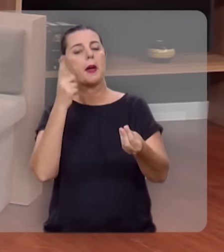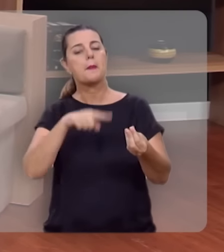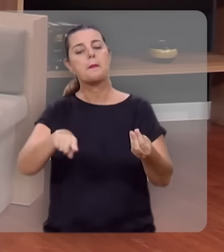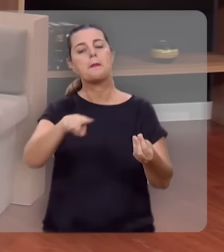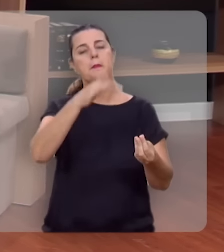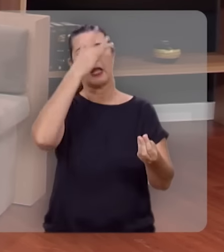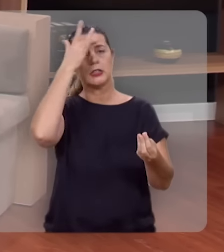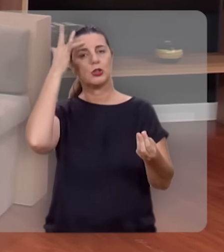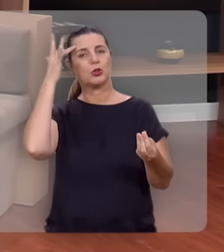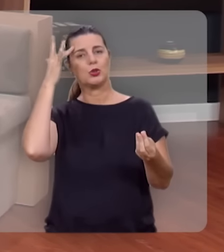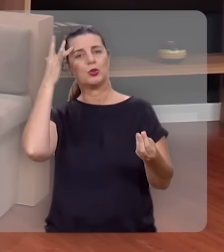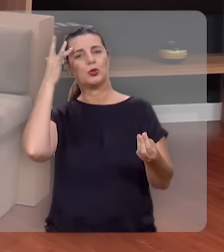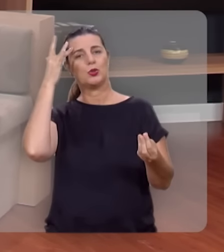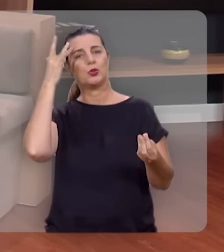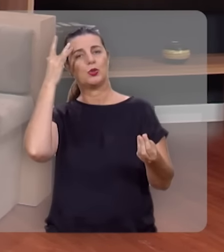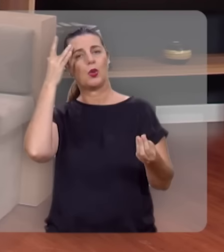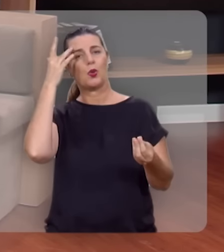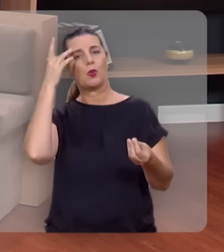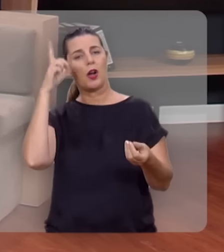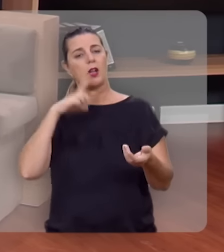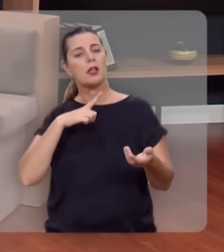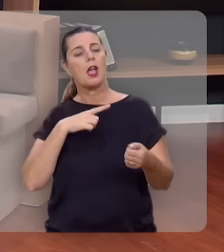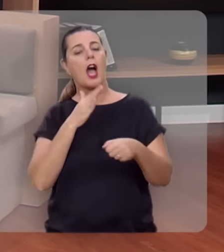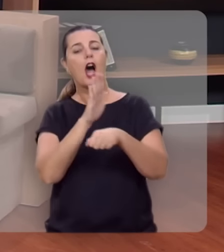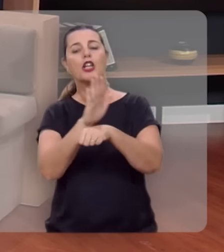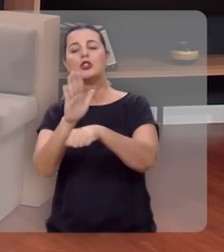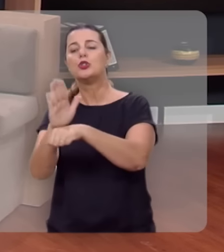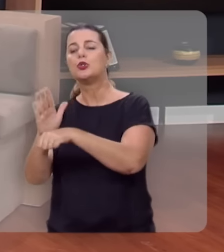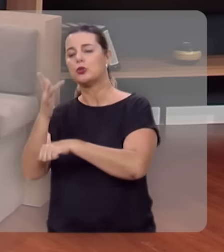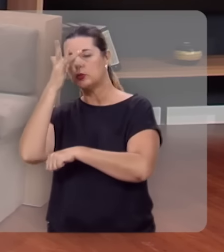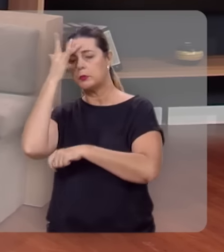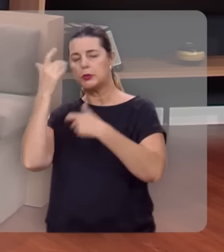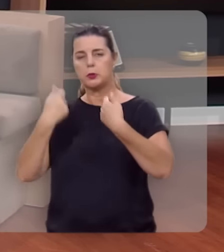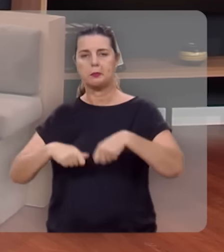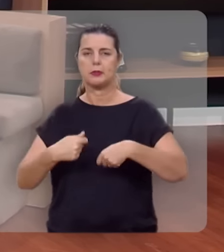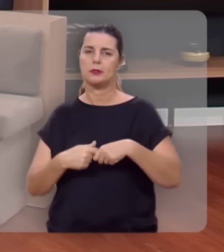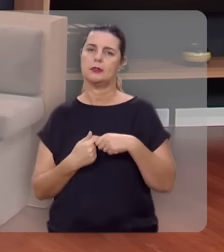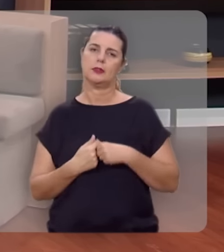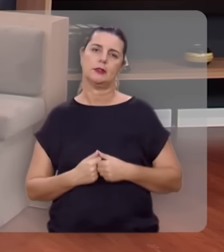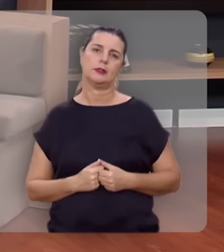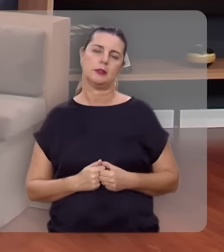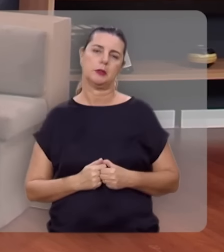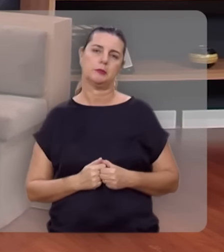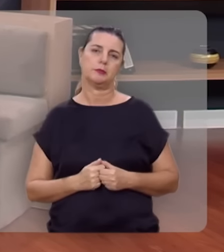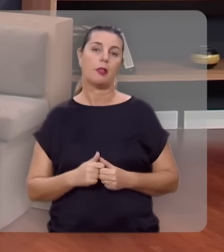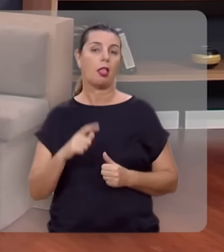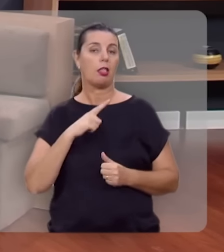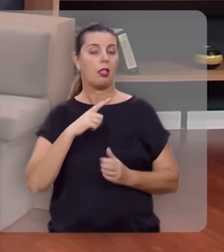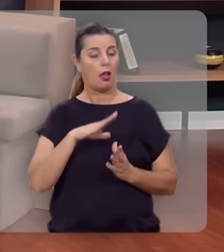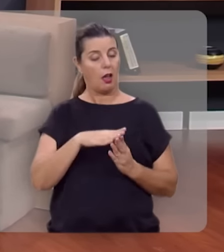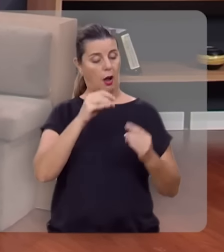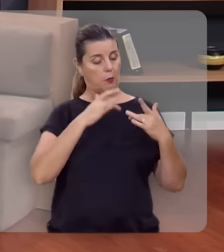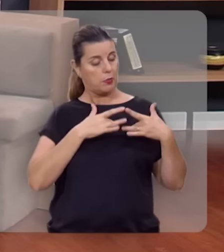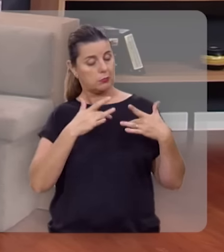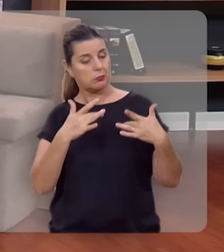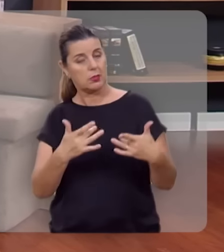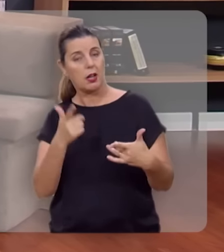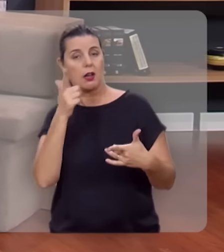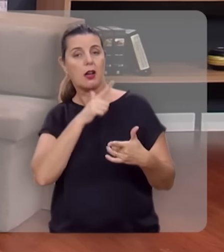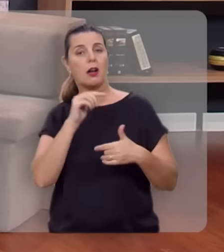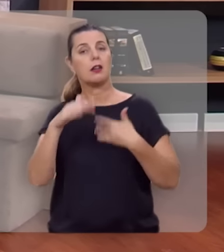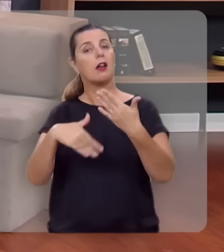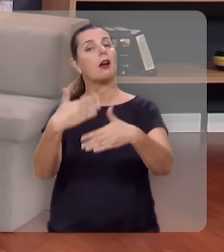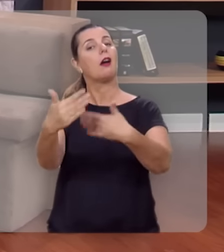destinadas àqueles que acodem ao necessitado. A alma generosa